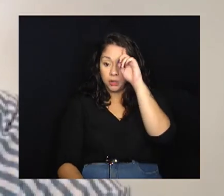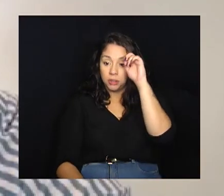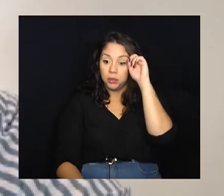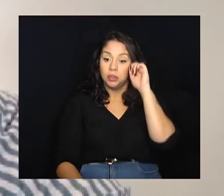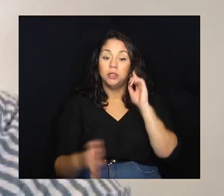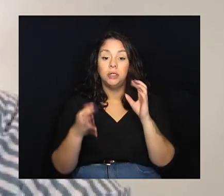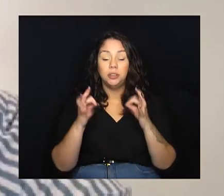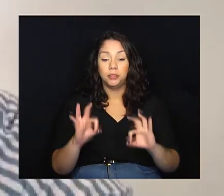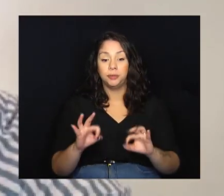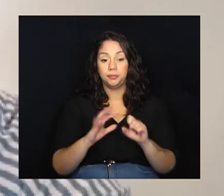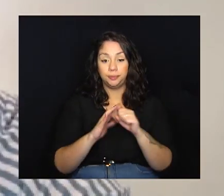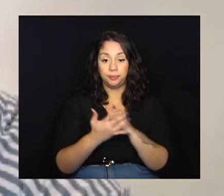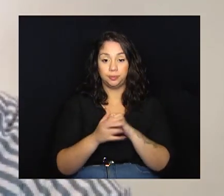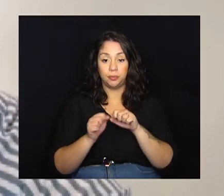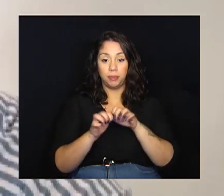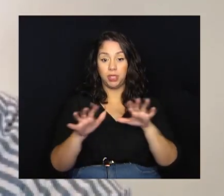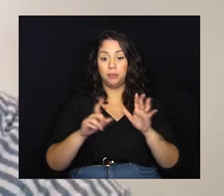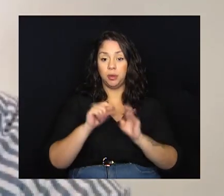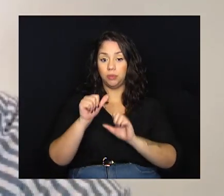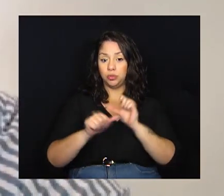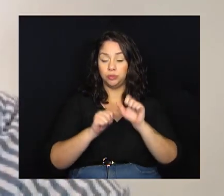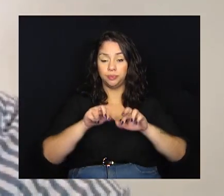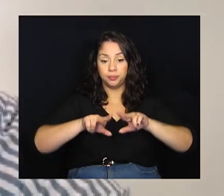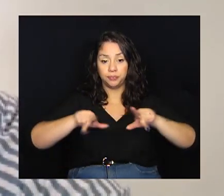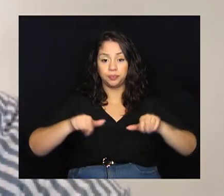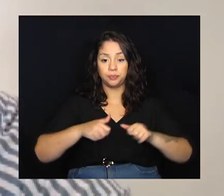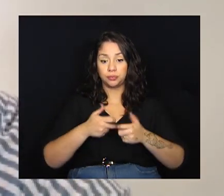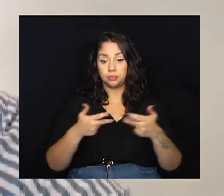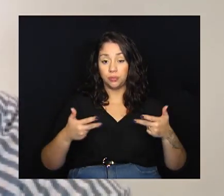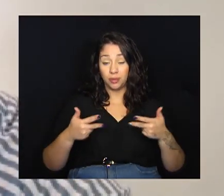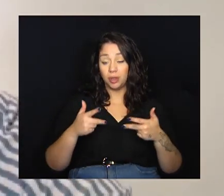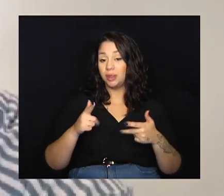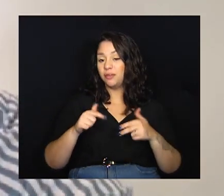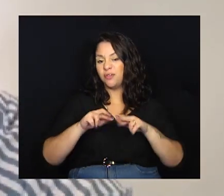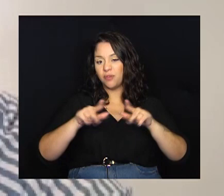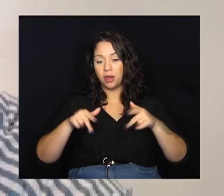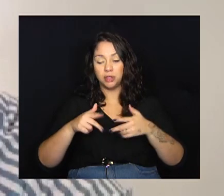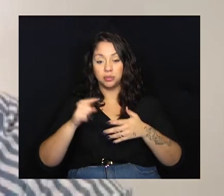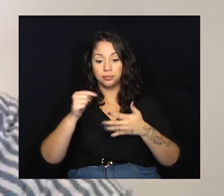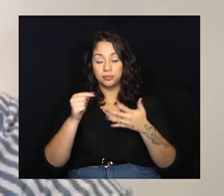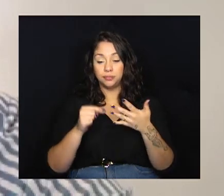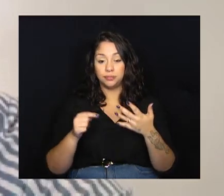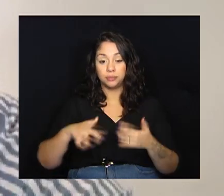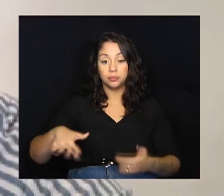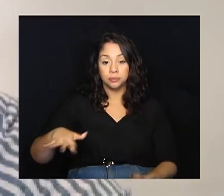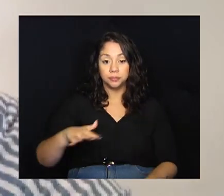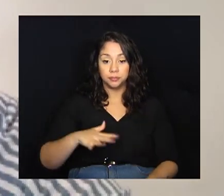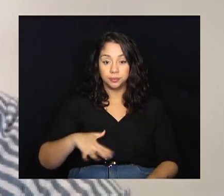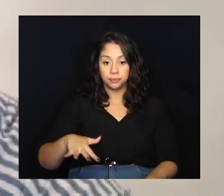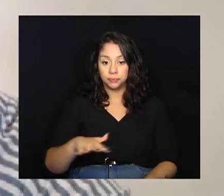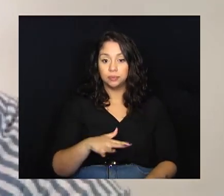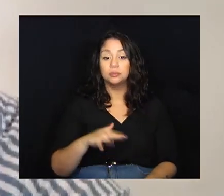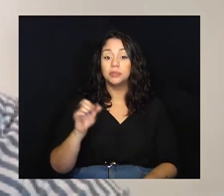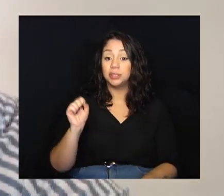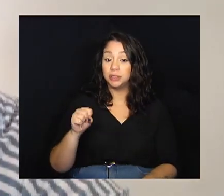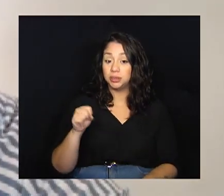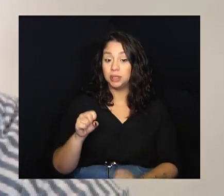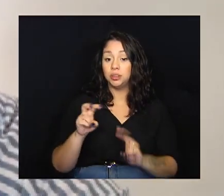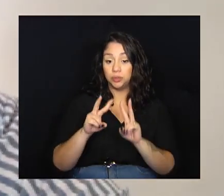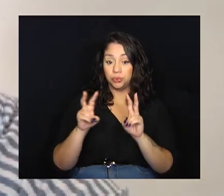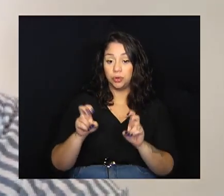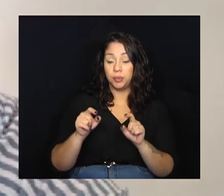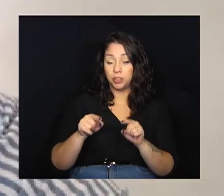mudou vários paradigmas na nossa em diversos aspectos da nossa vida né e e sim nessa questão de